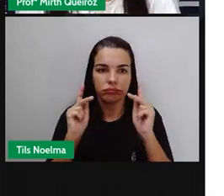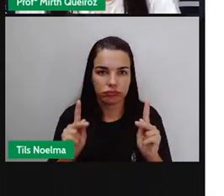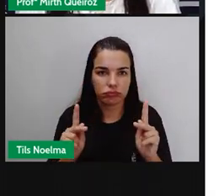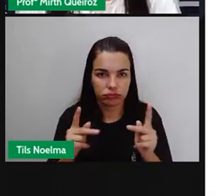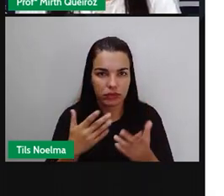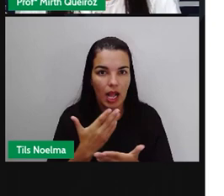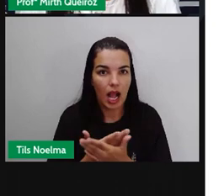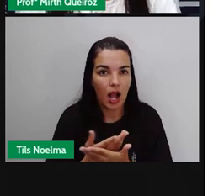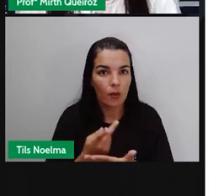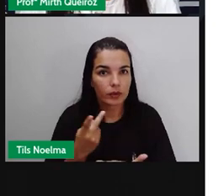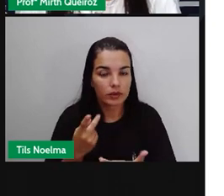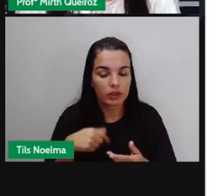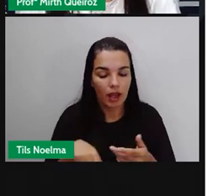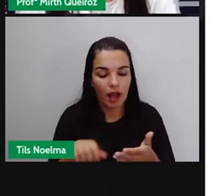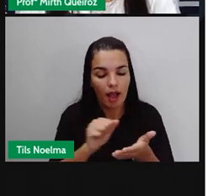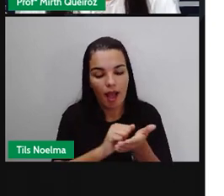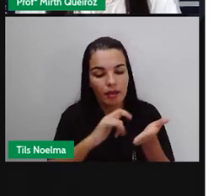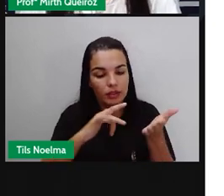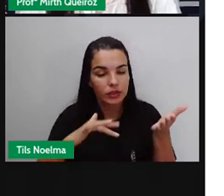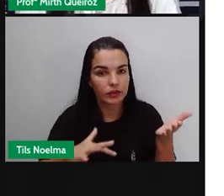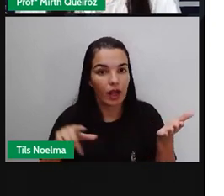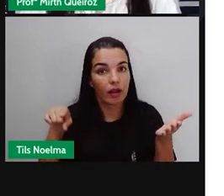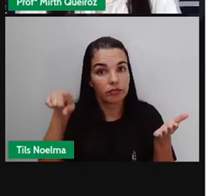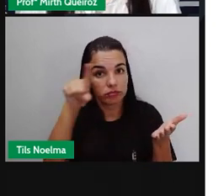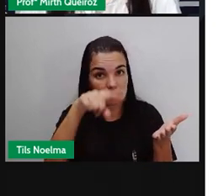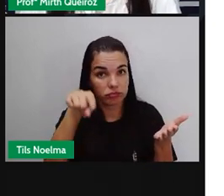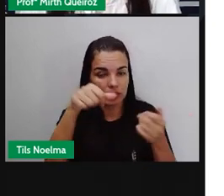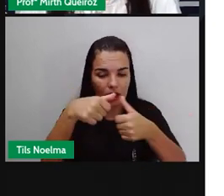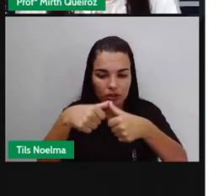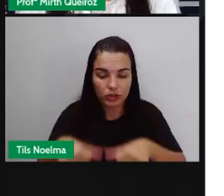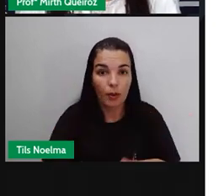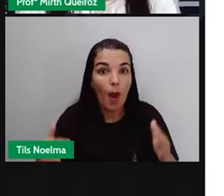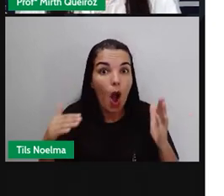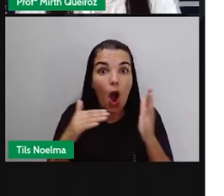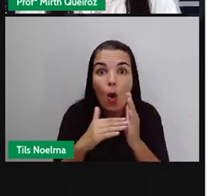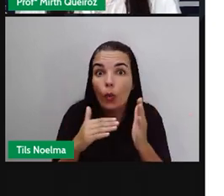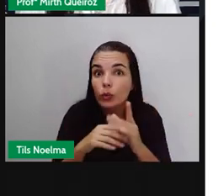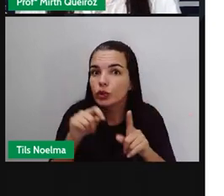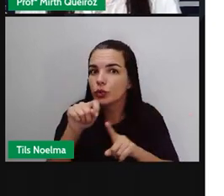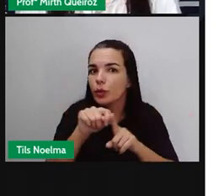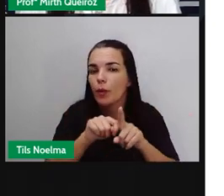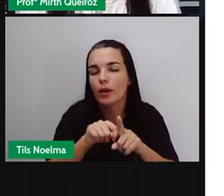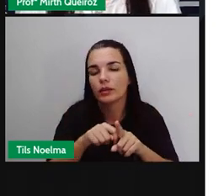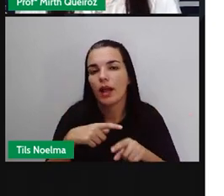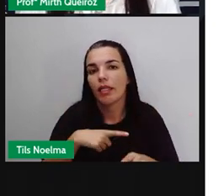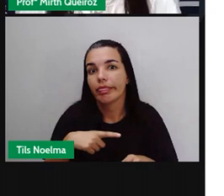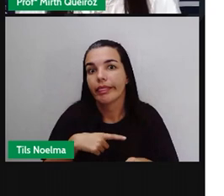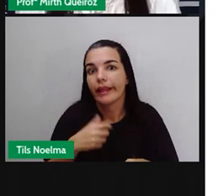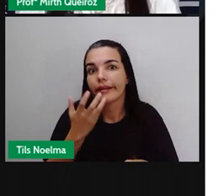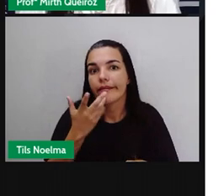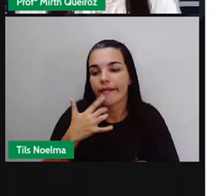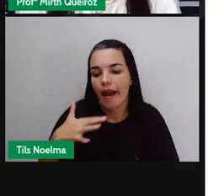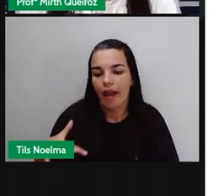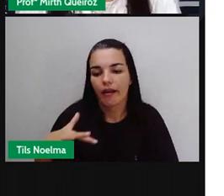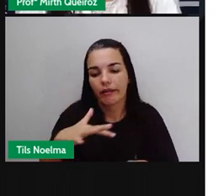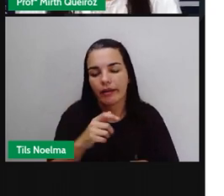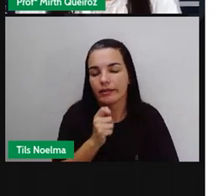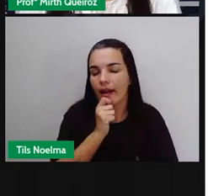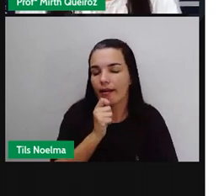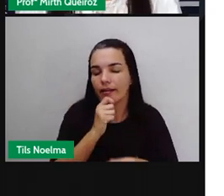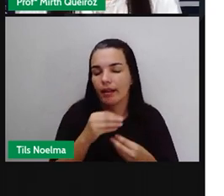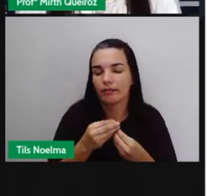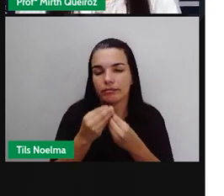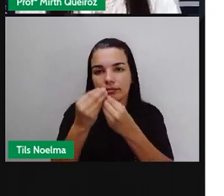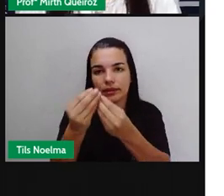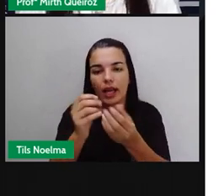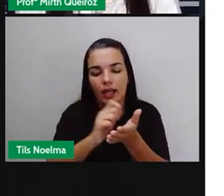acontecerá a partir dessas atividades. Nós estamos aqui no último mês e temos crianças que não entregaram ainda